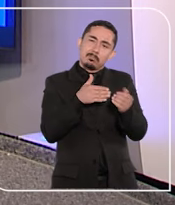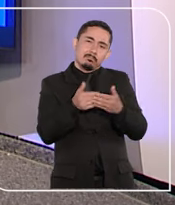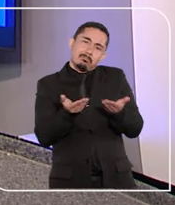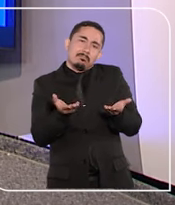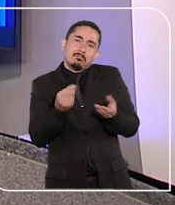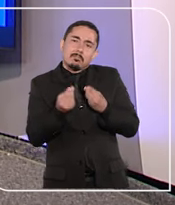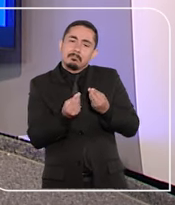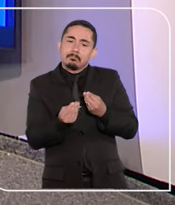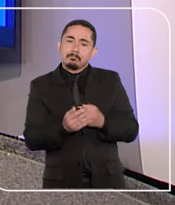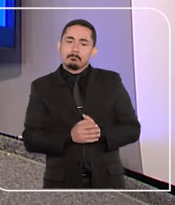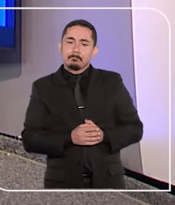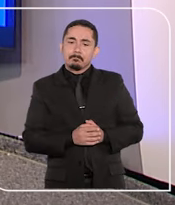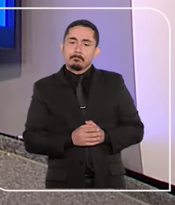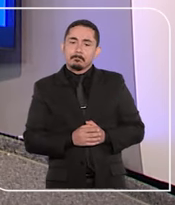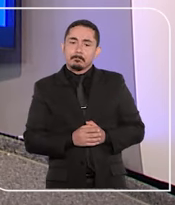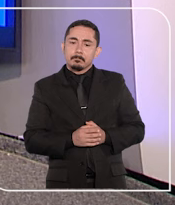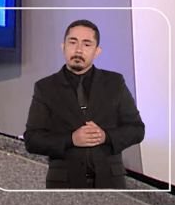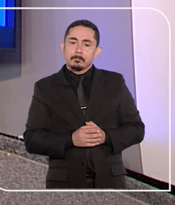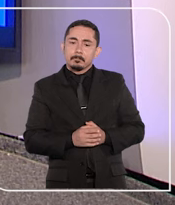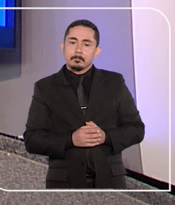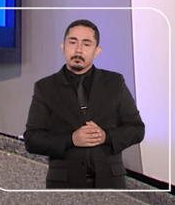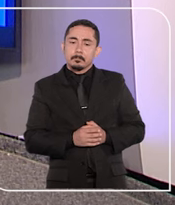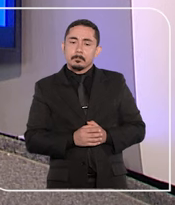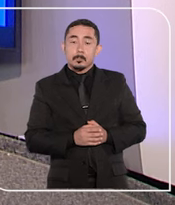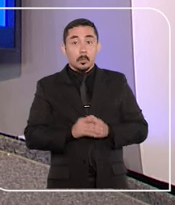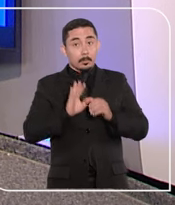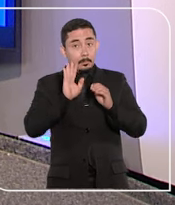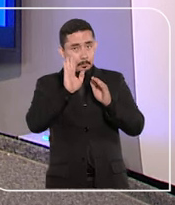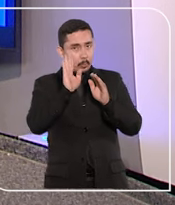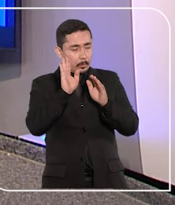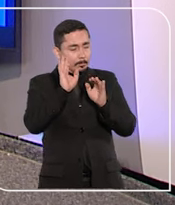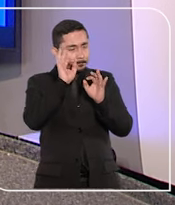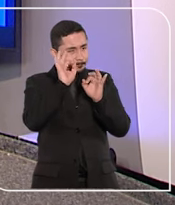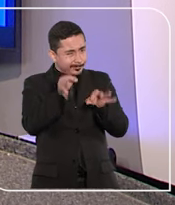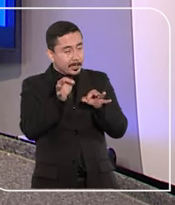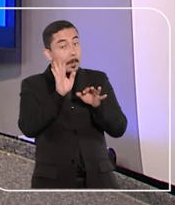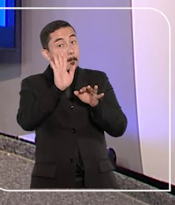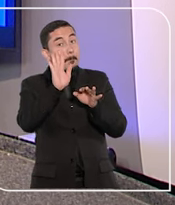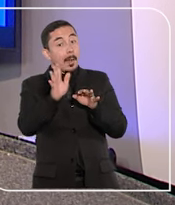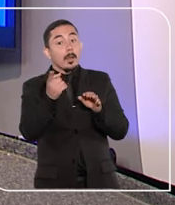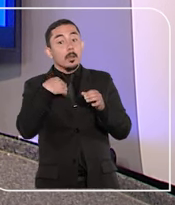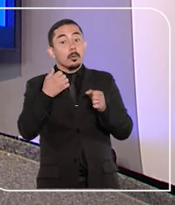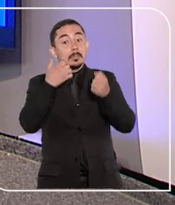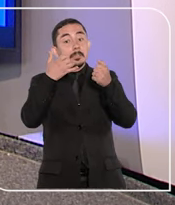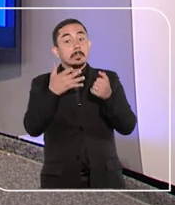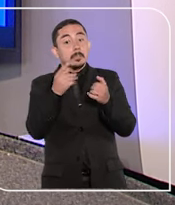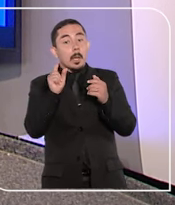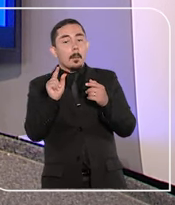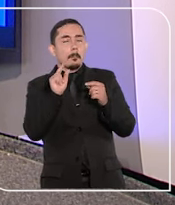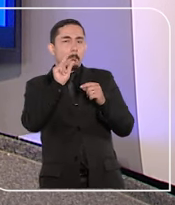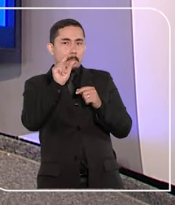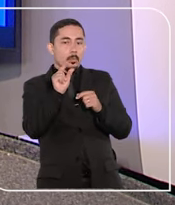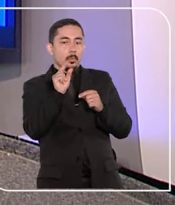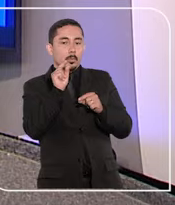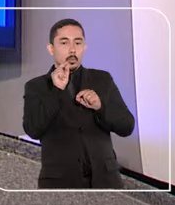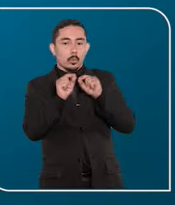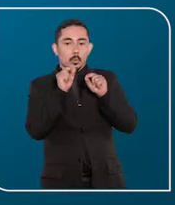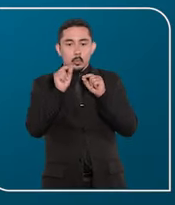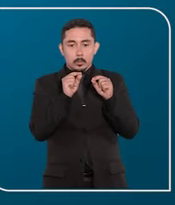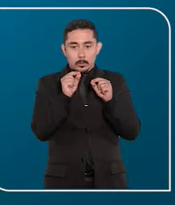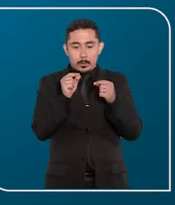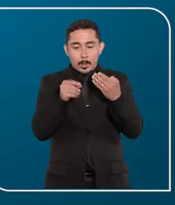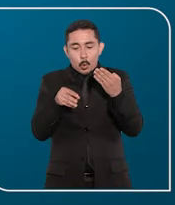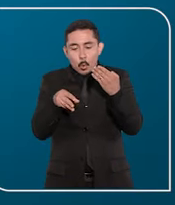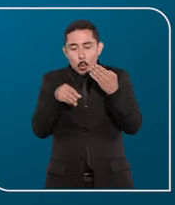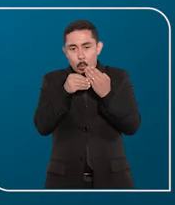Sim, só deixa eu, já vou fazer a primeira parte, o Fetter me anunciou, né? Só me permita, só complementar,